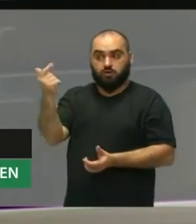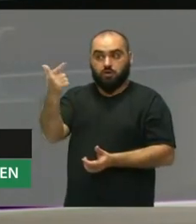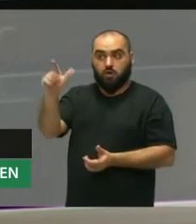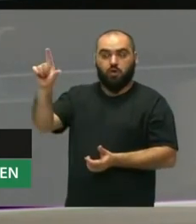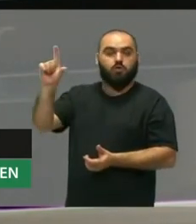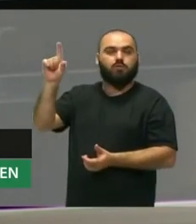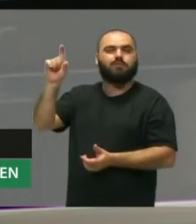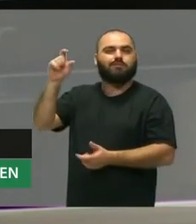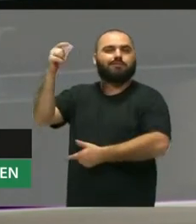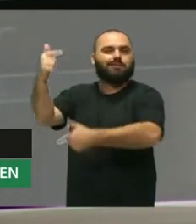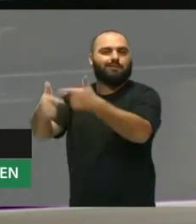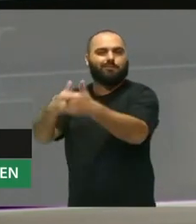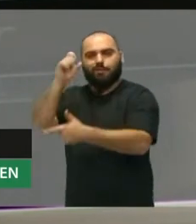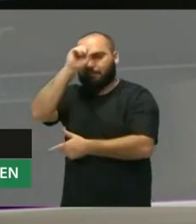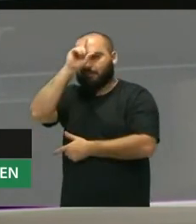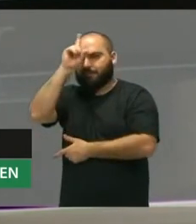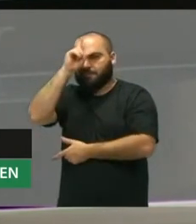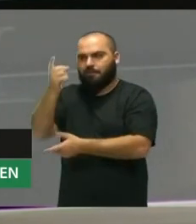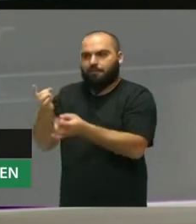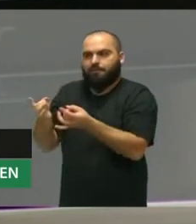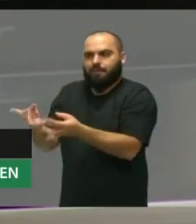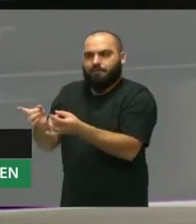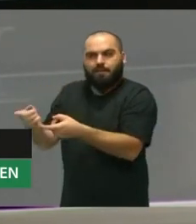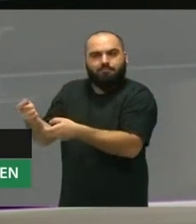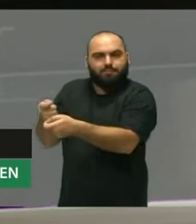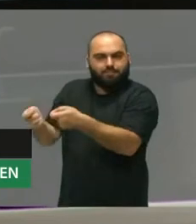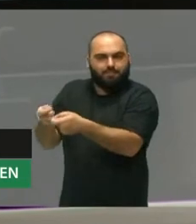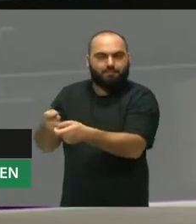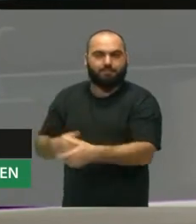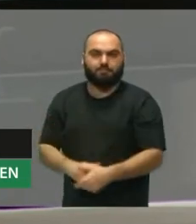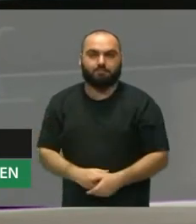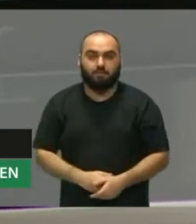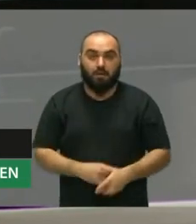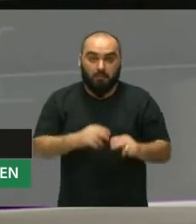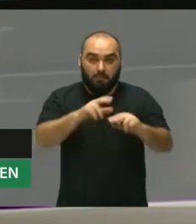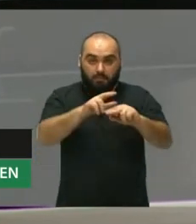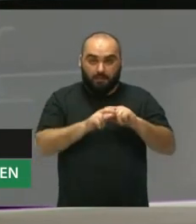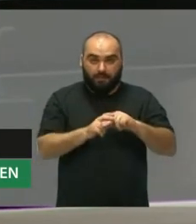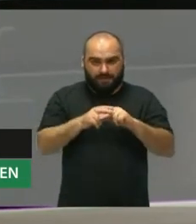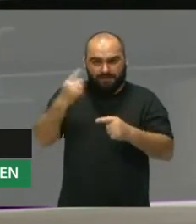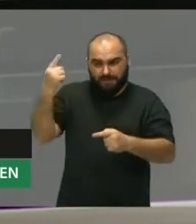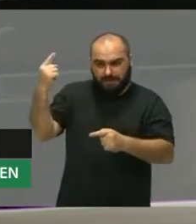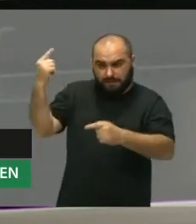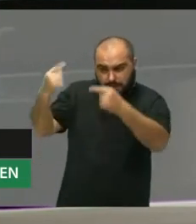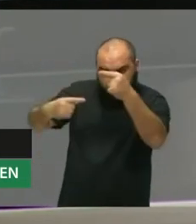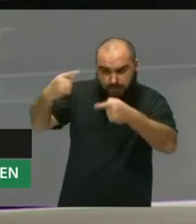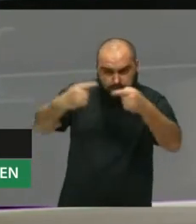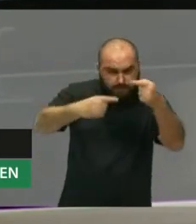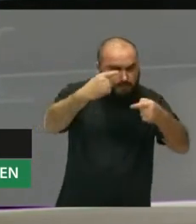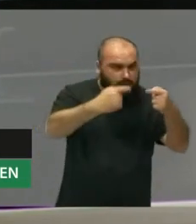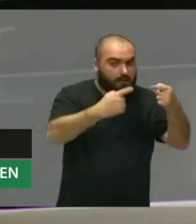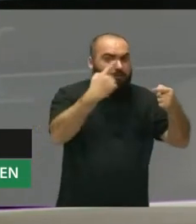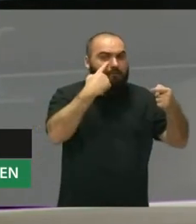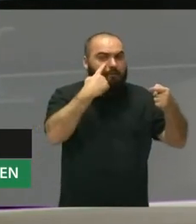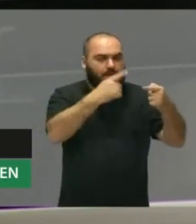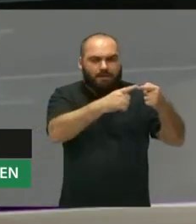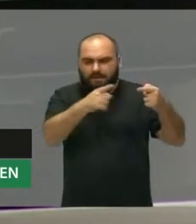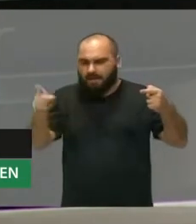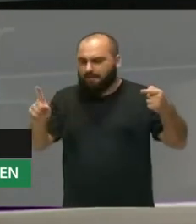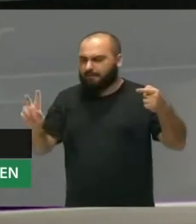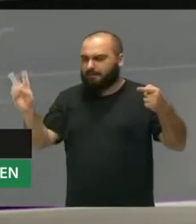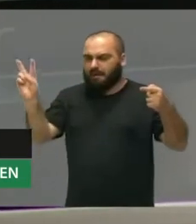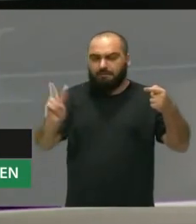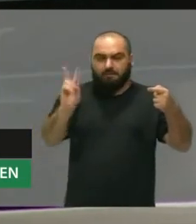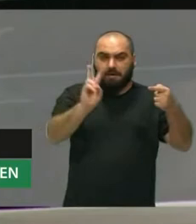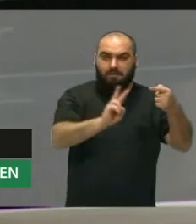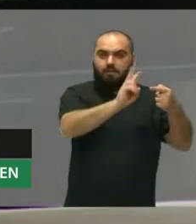que o hospital vende e negocia. Então, numa discussão para rever esses processos do hospital,